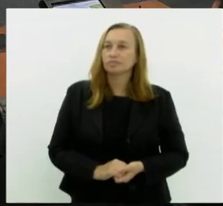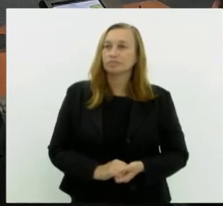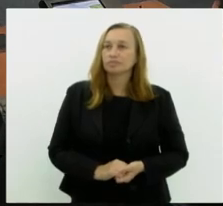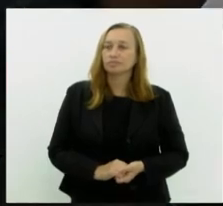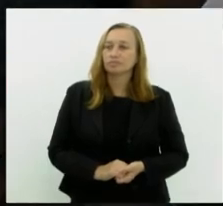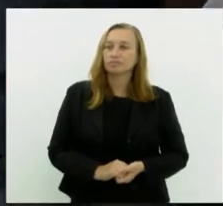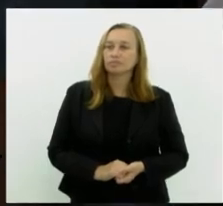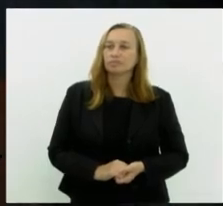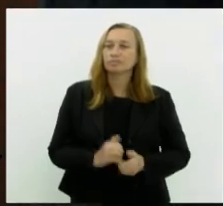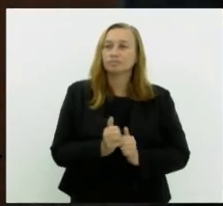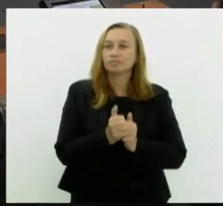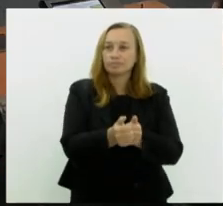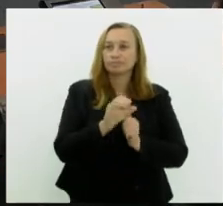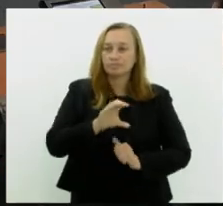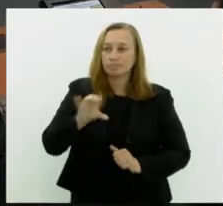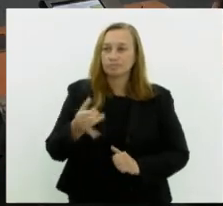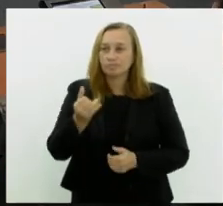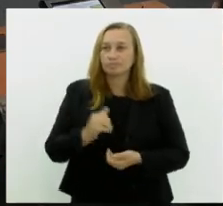Acompanha a CCJ.